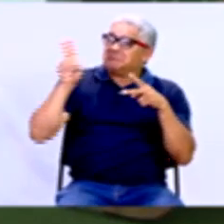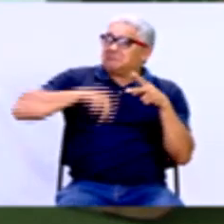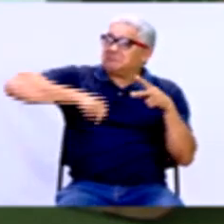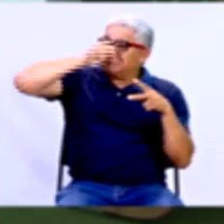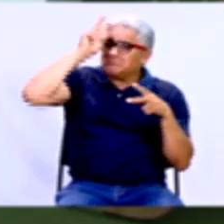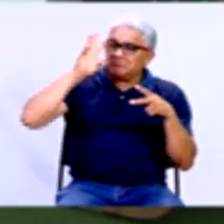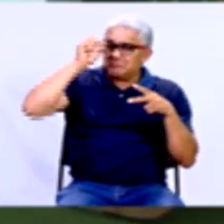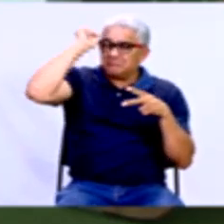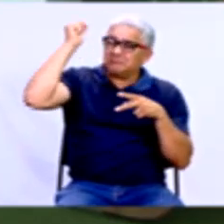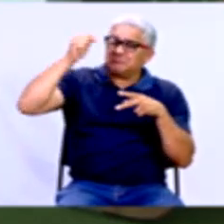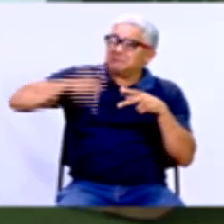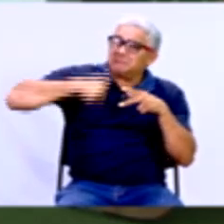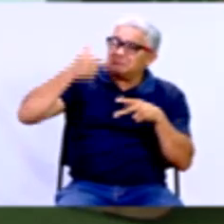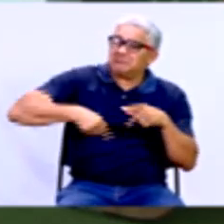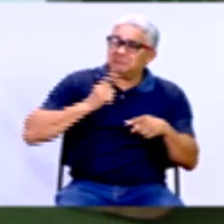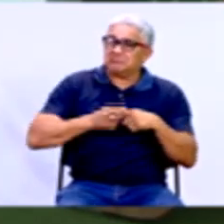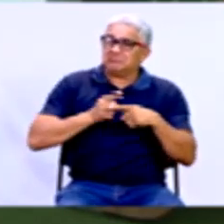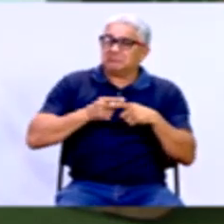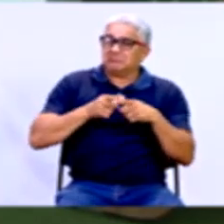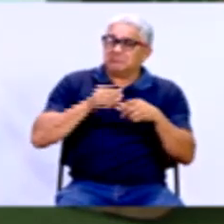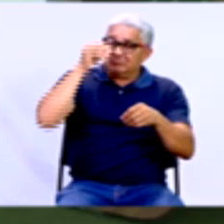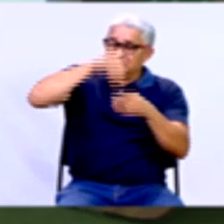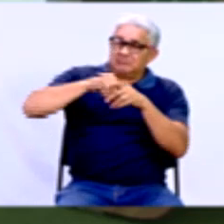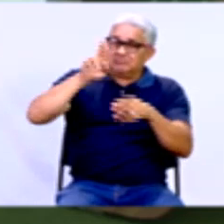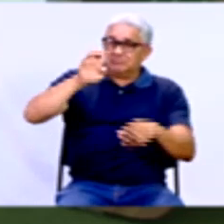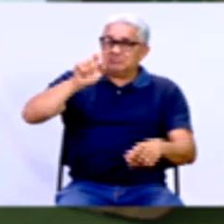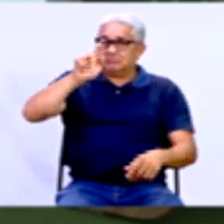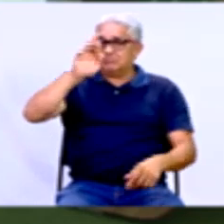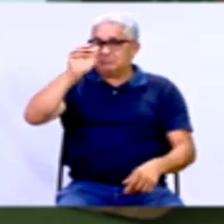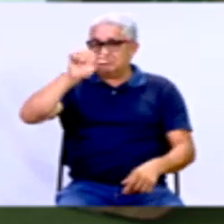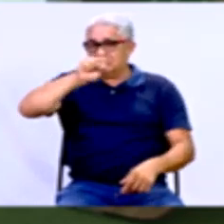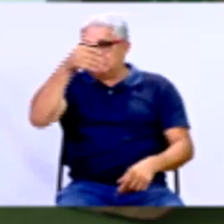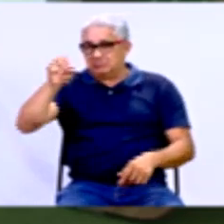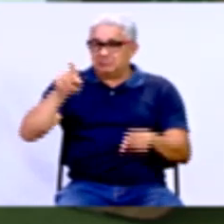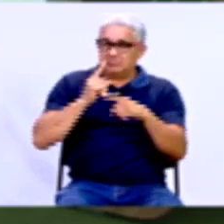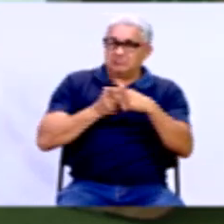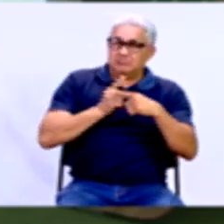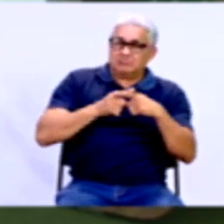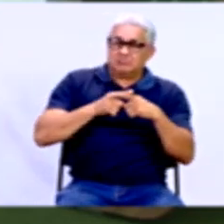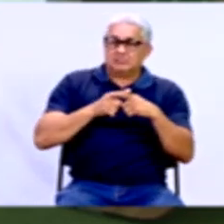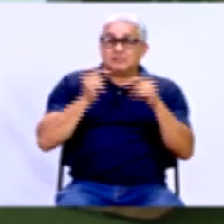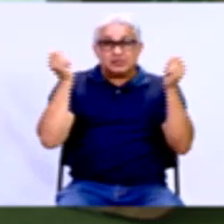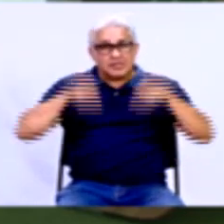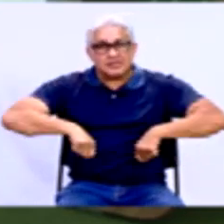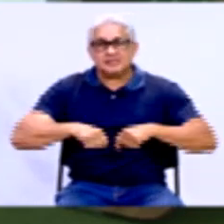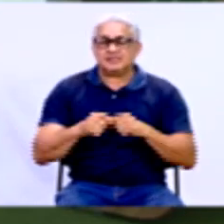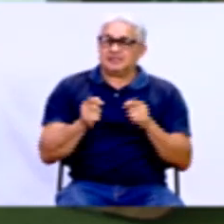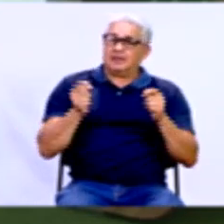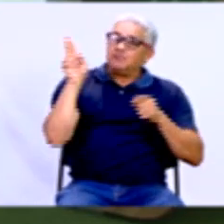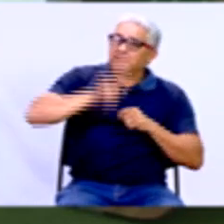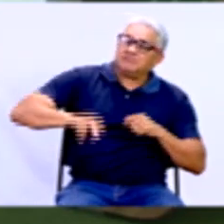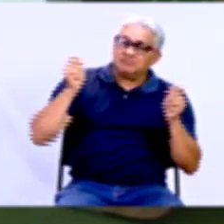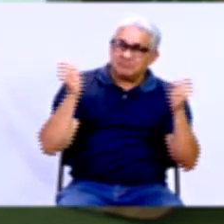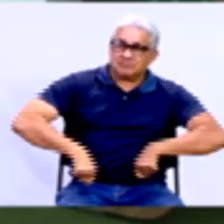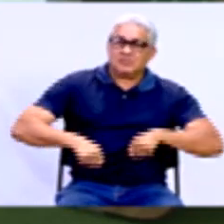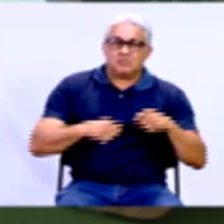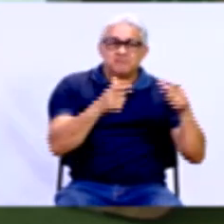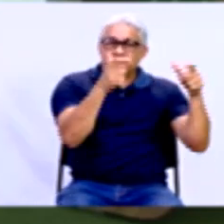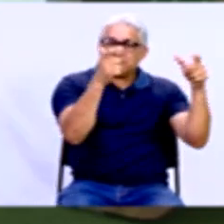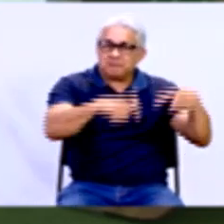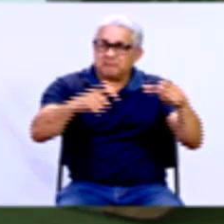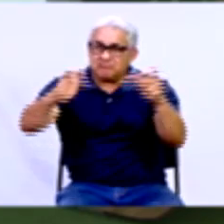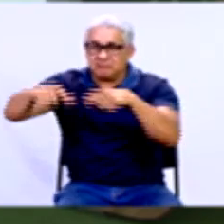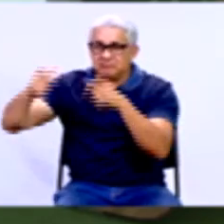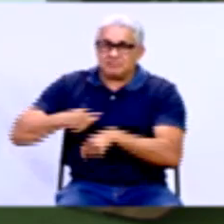dia? Mas a parte da regressão, eu acho ela muito interessante, porque ela proporciona a gente, olha, eu posso usar isso em determinado lugar. Não é,